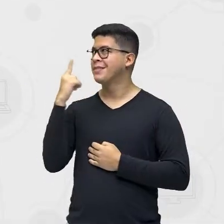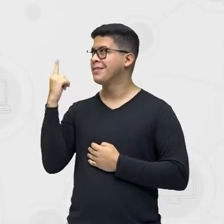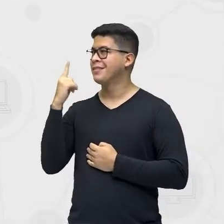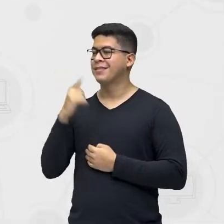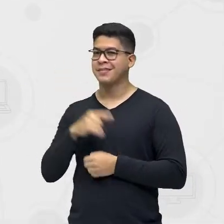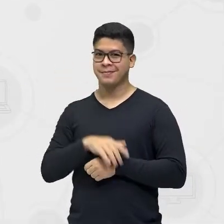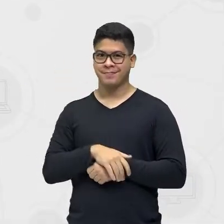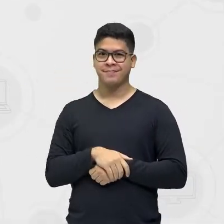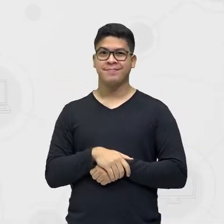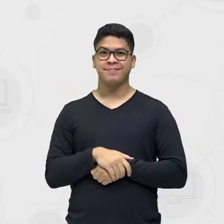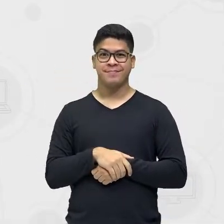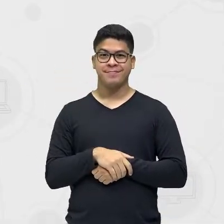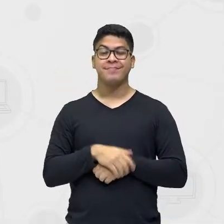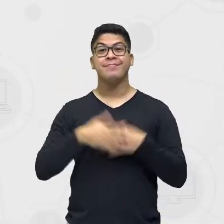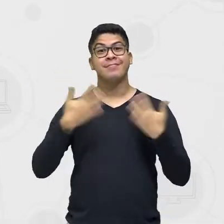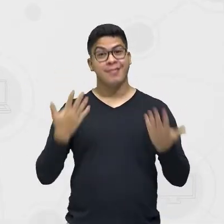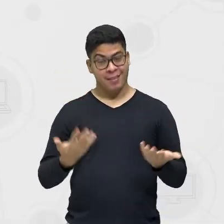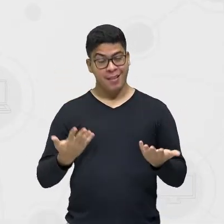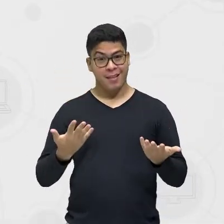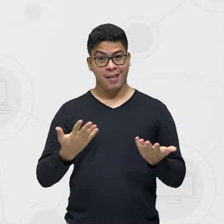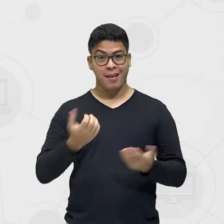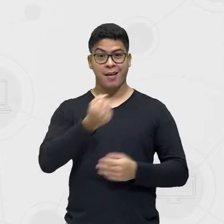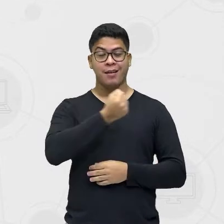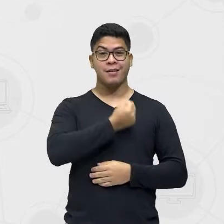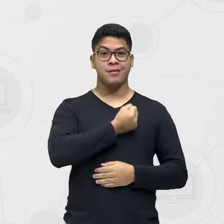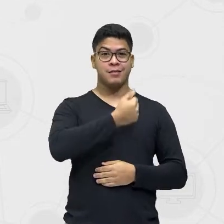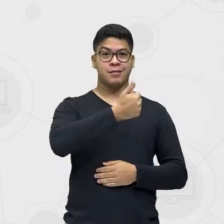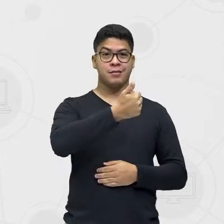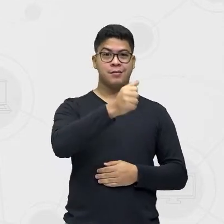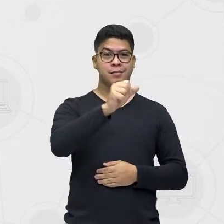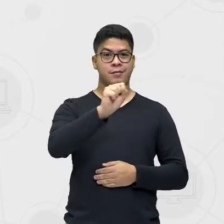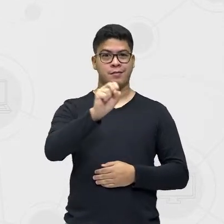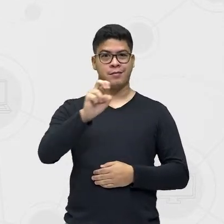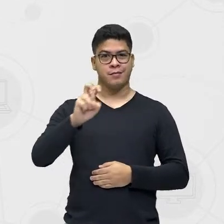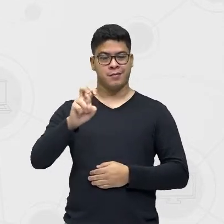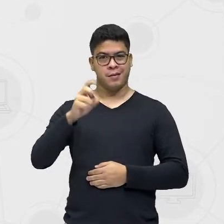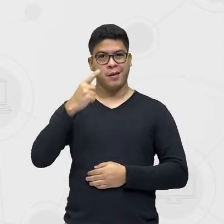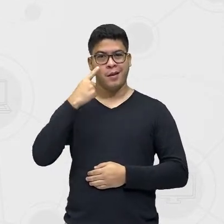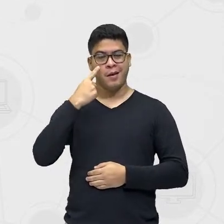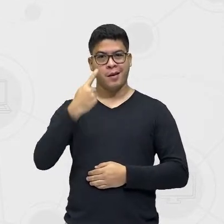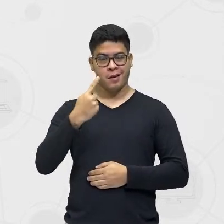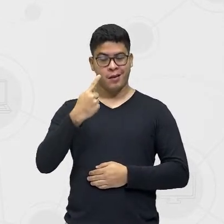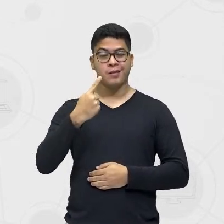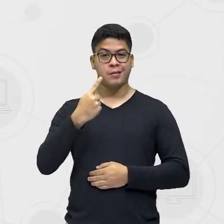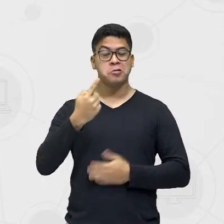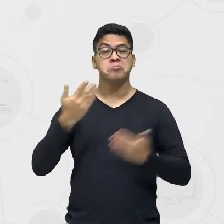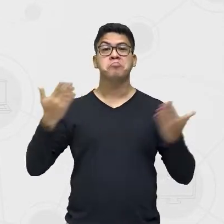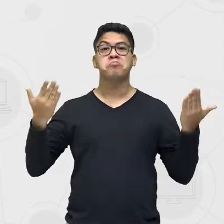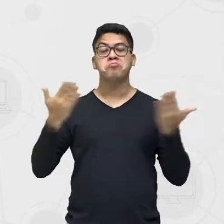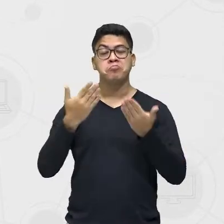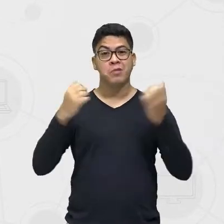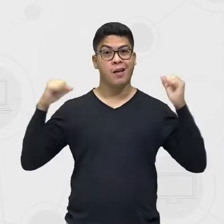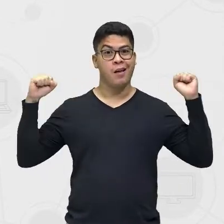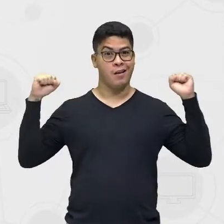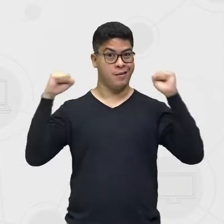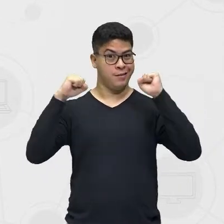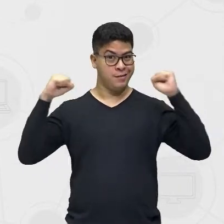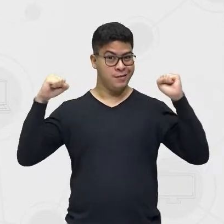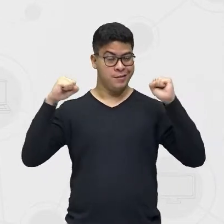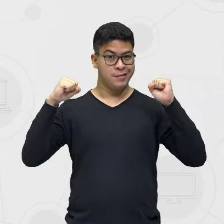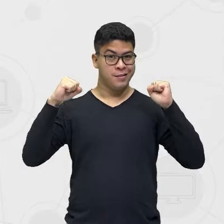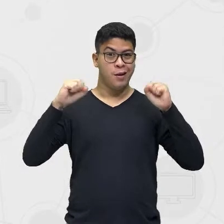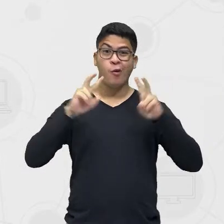comigo! Então, hoje é a nossa aula 185 de Educação Física e nós iremos falar